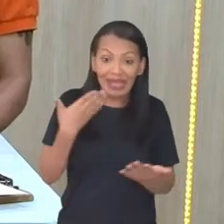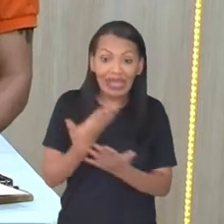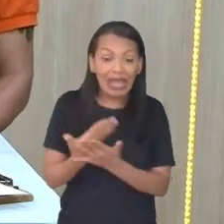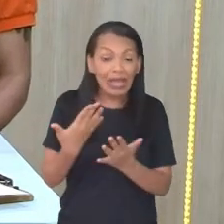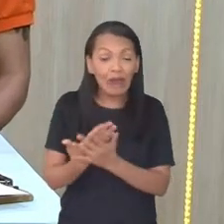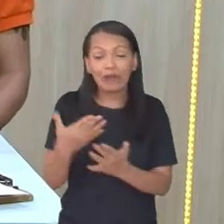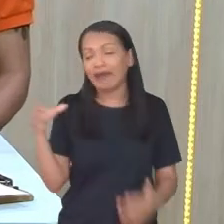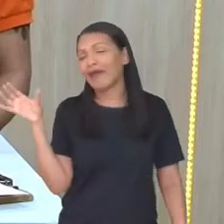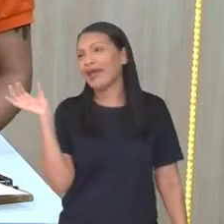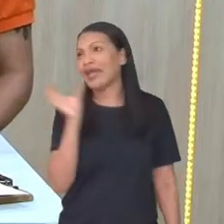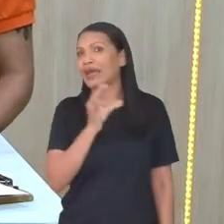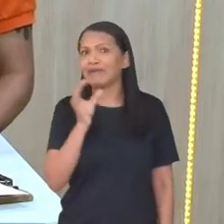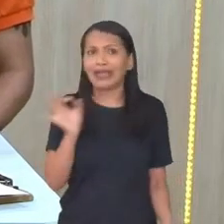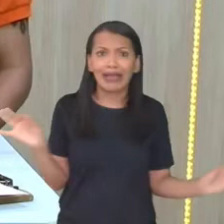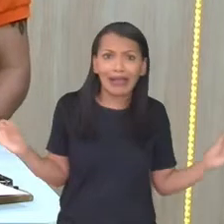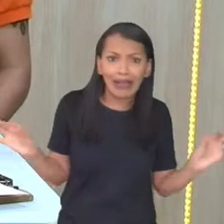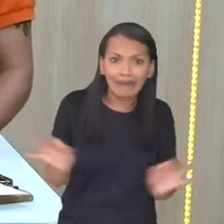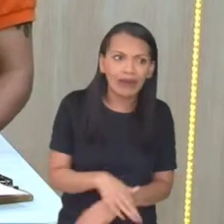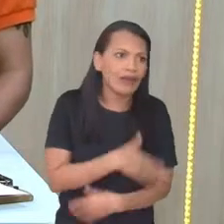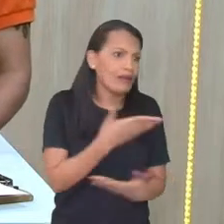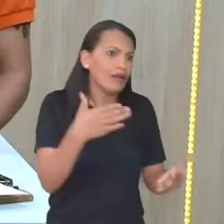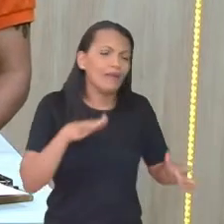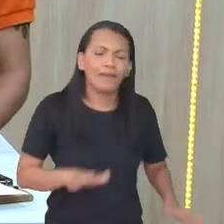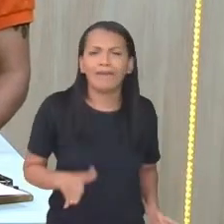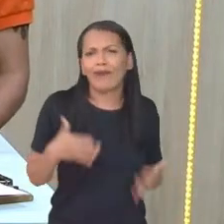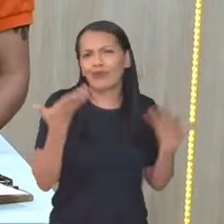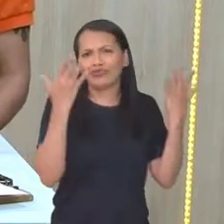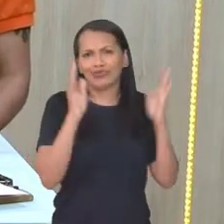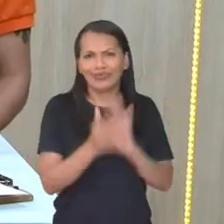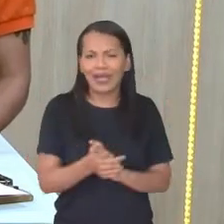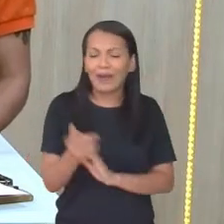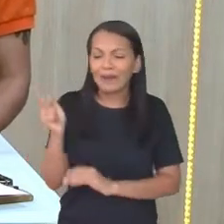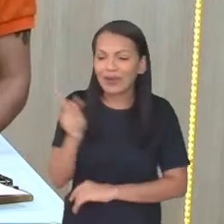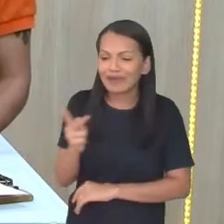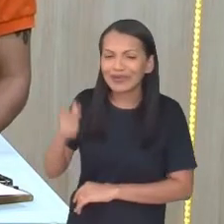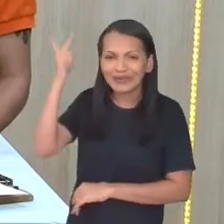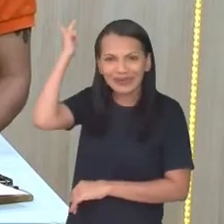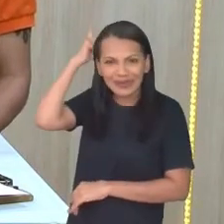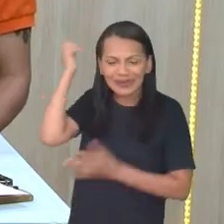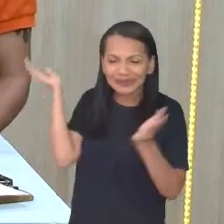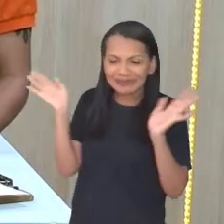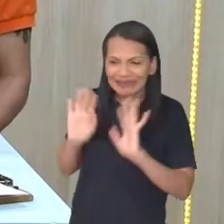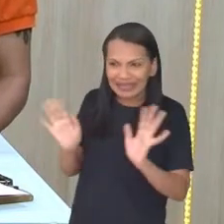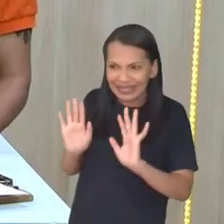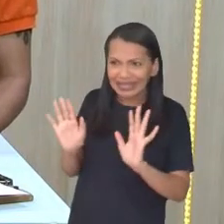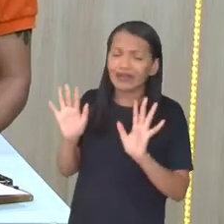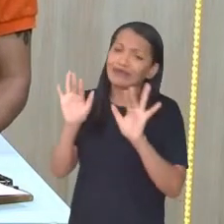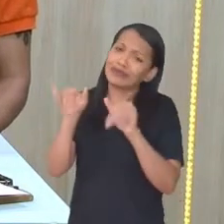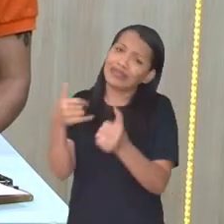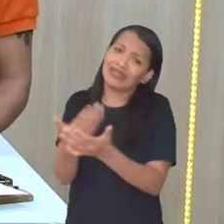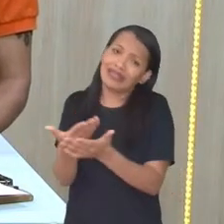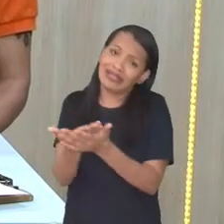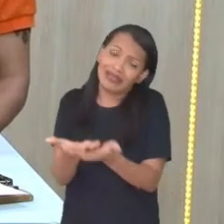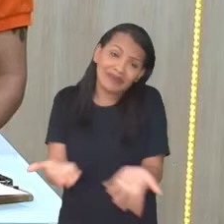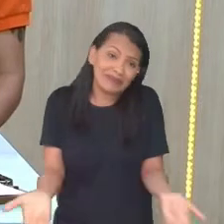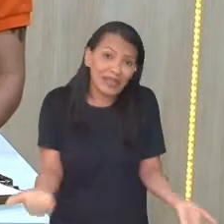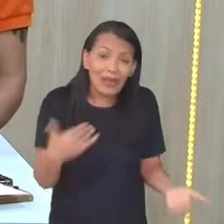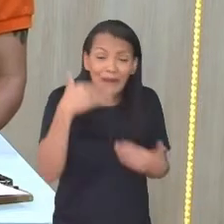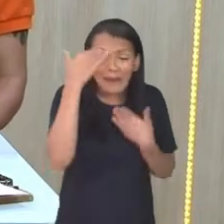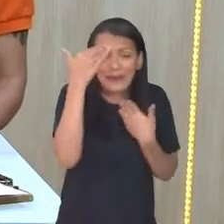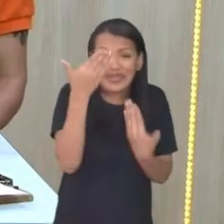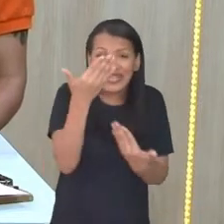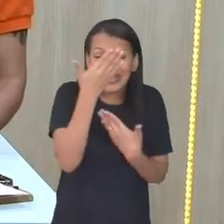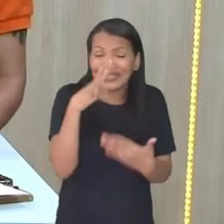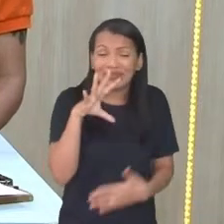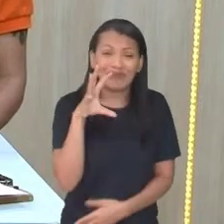voou, viu? Acabou-se. Professora Patrícia, se despeça, que a gente já está acabando a aula. Muito